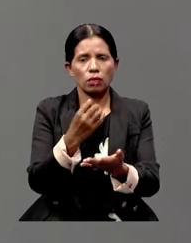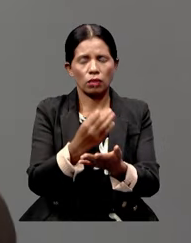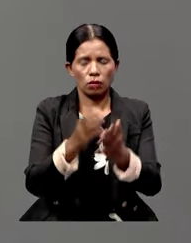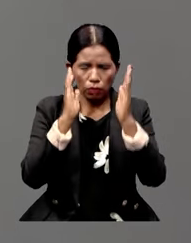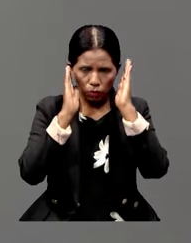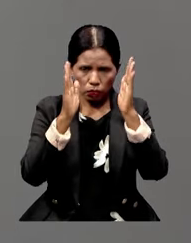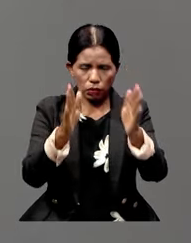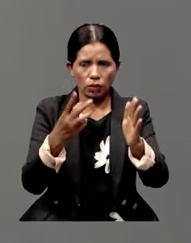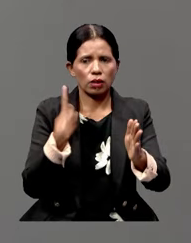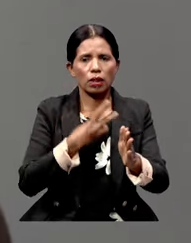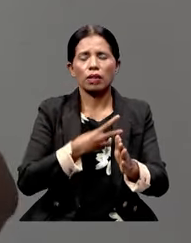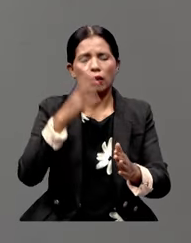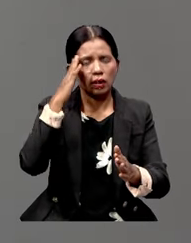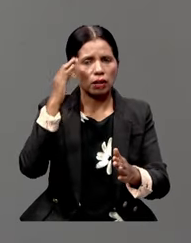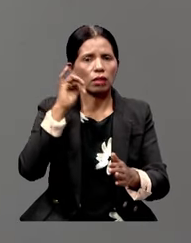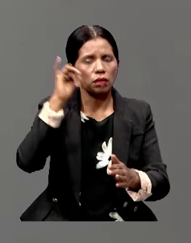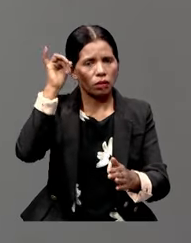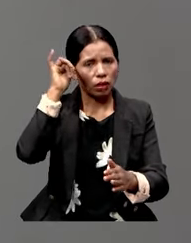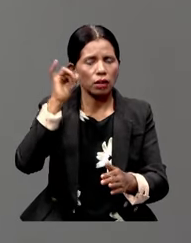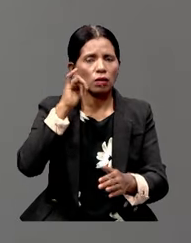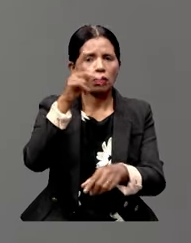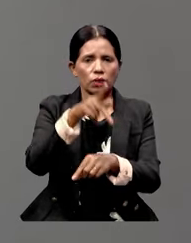dao, atenção da hurcala, não sei,